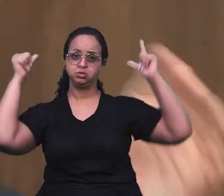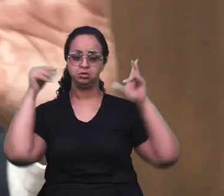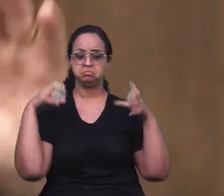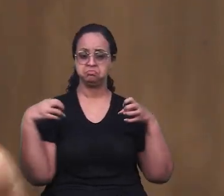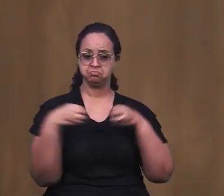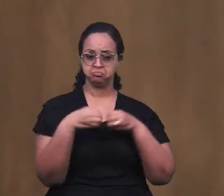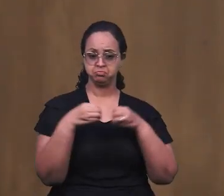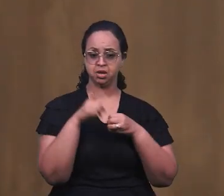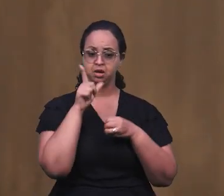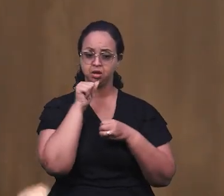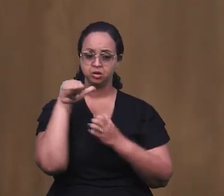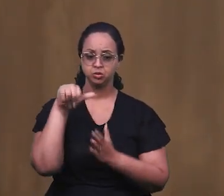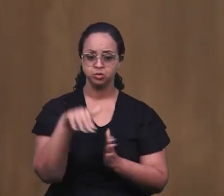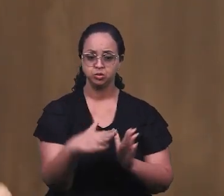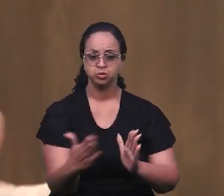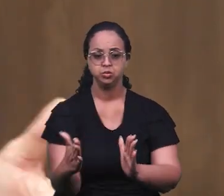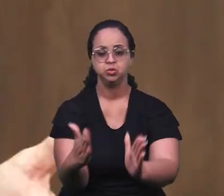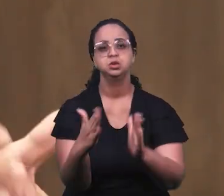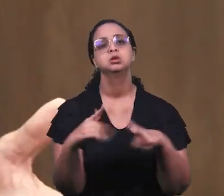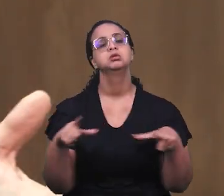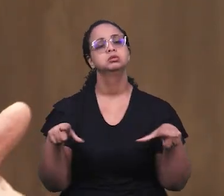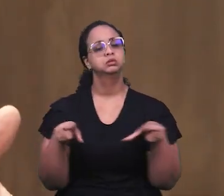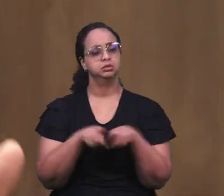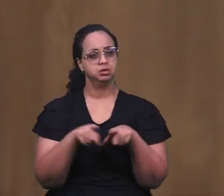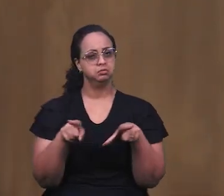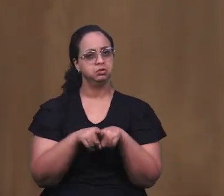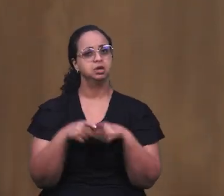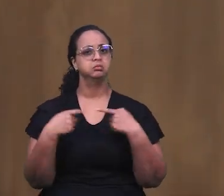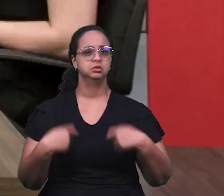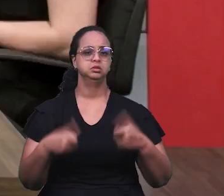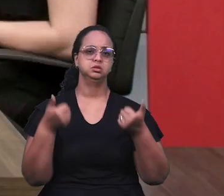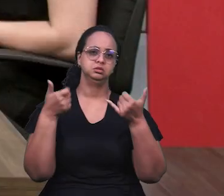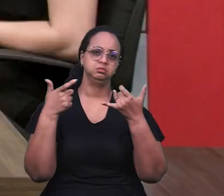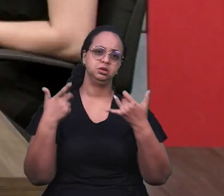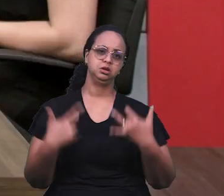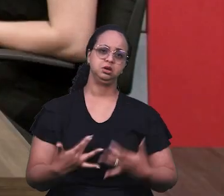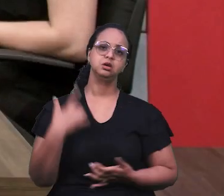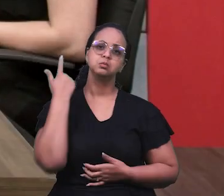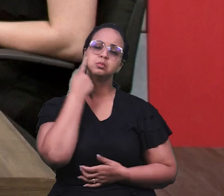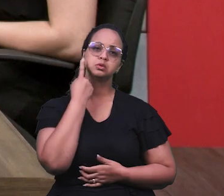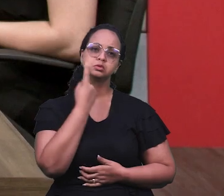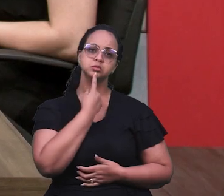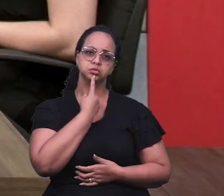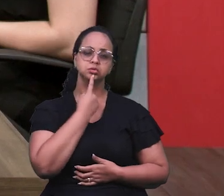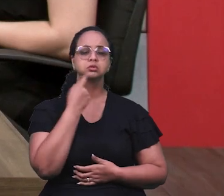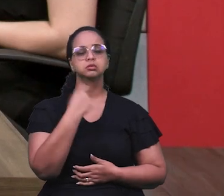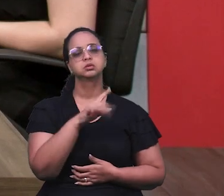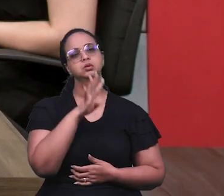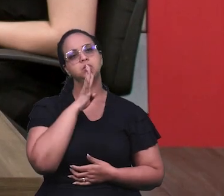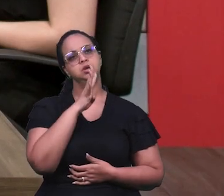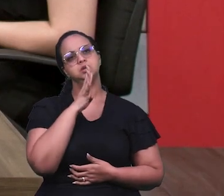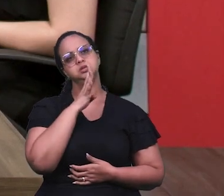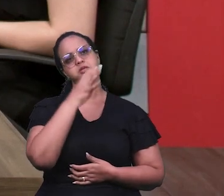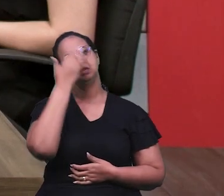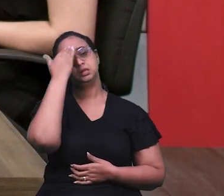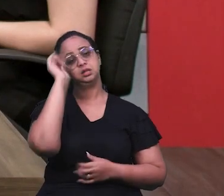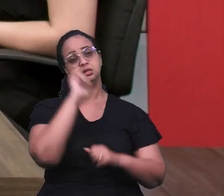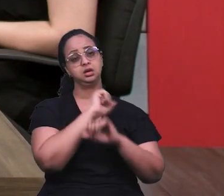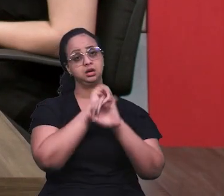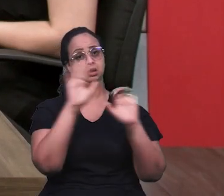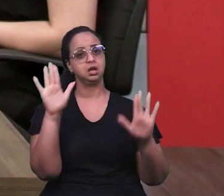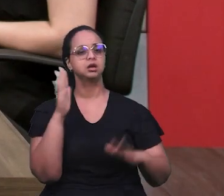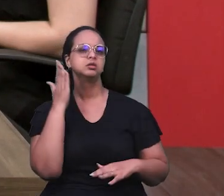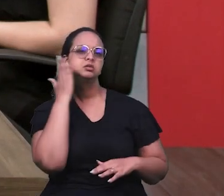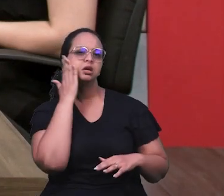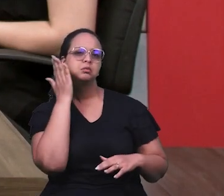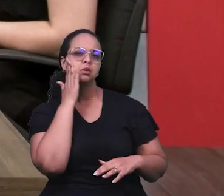de um rio, o batismo é feito no rio. Tudo isso vai ser explicado para aquele surdo. É importante que ele tome conhecimento do que vai